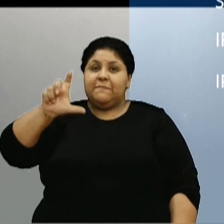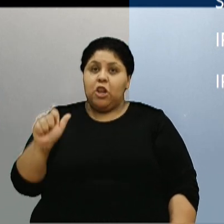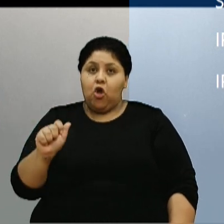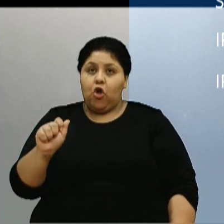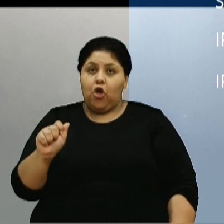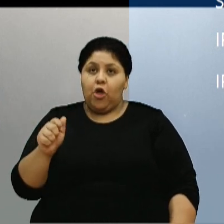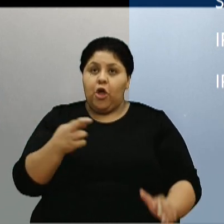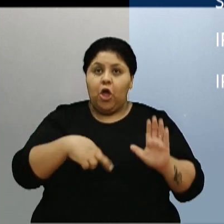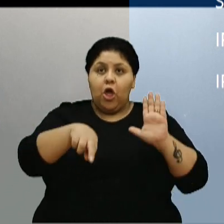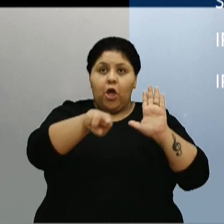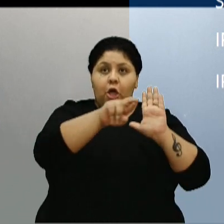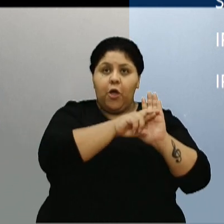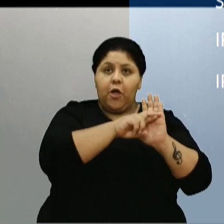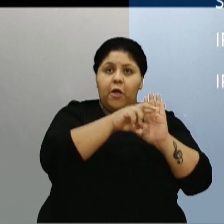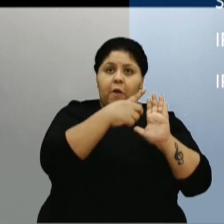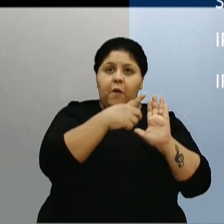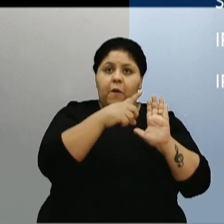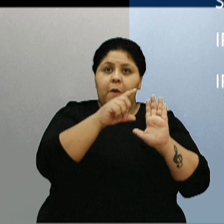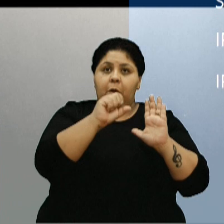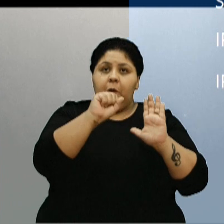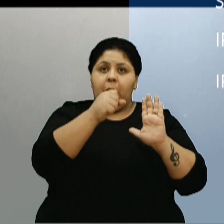O resultado ficou